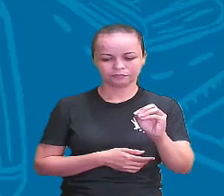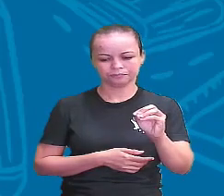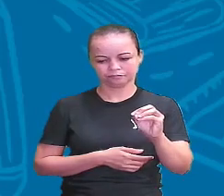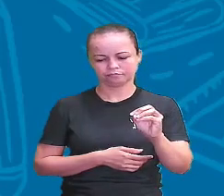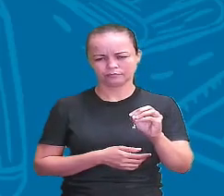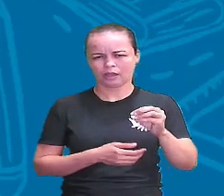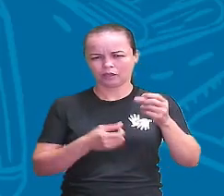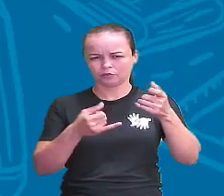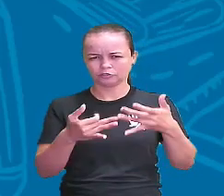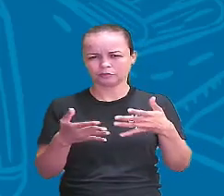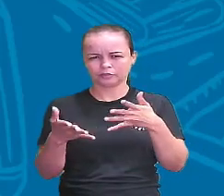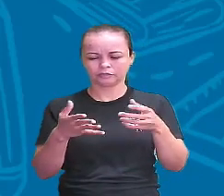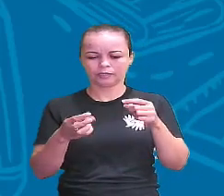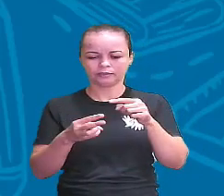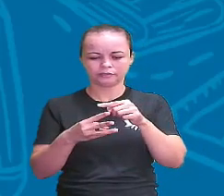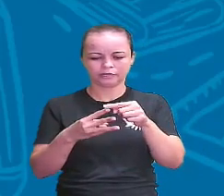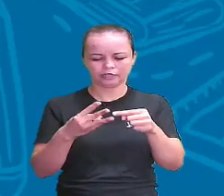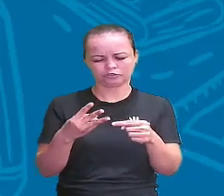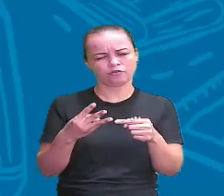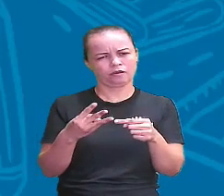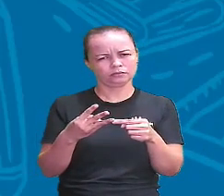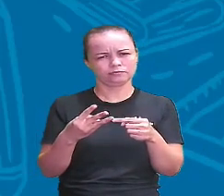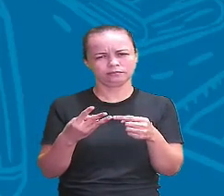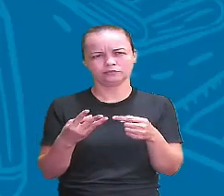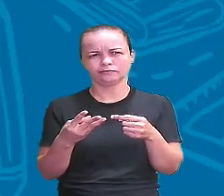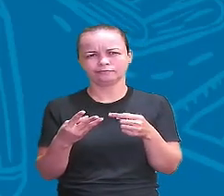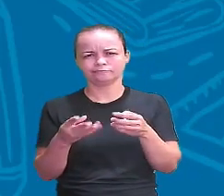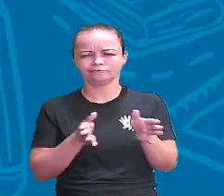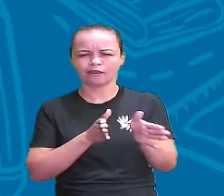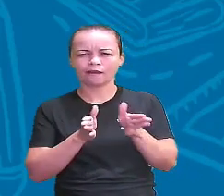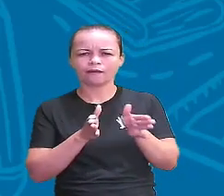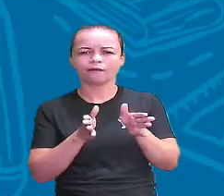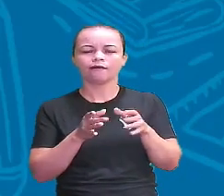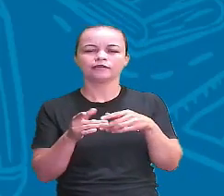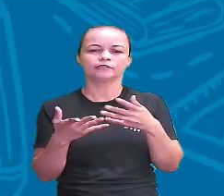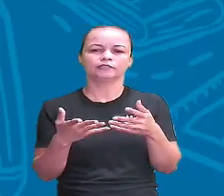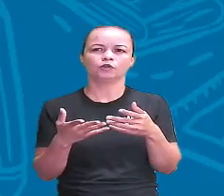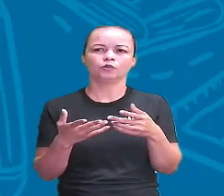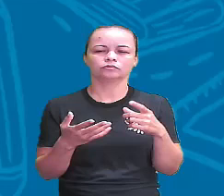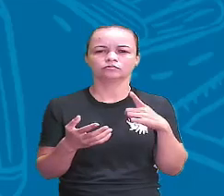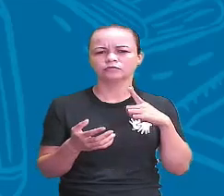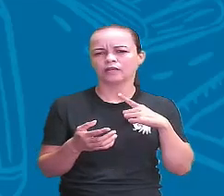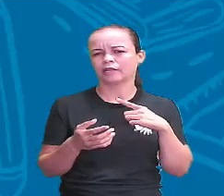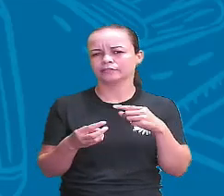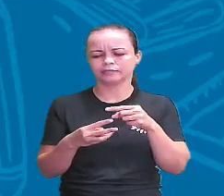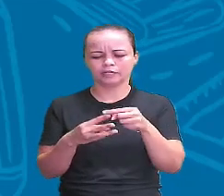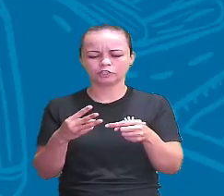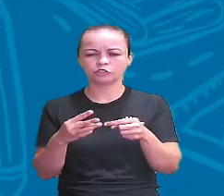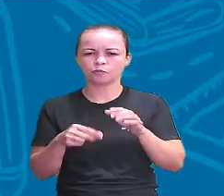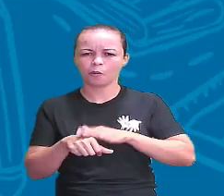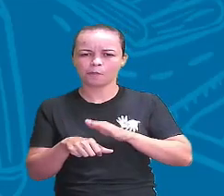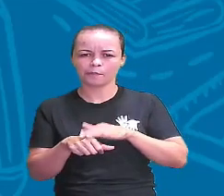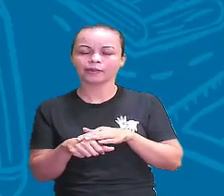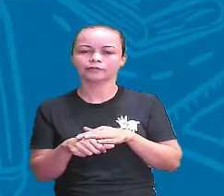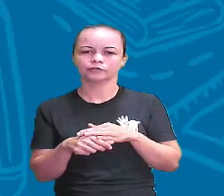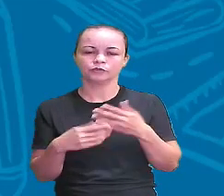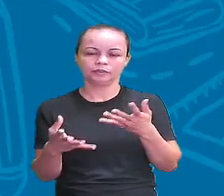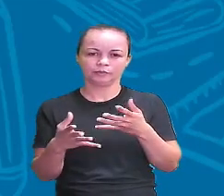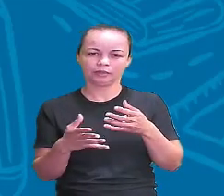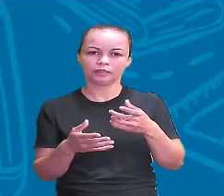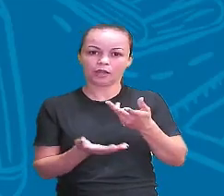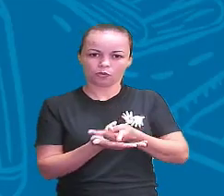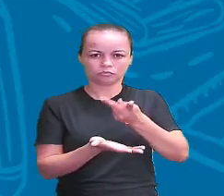que eu disse que tem 3 fases ou 3 momentos que são clássicos e que tem que existir para que ocorra a chamada respiração